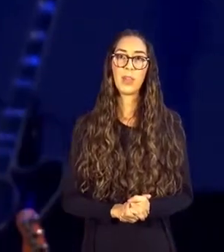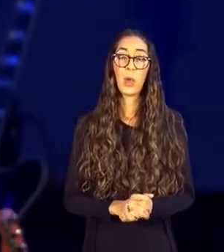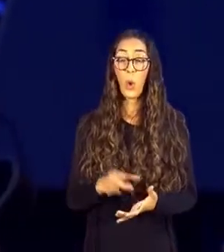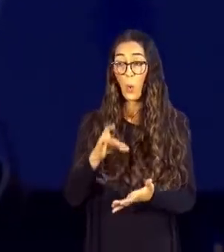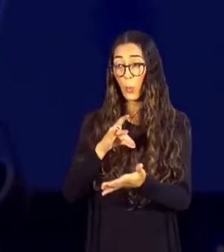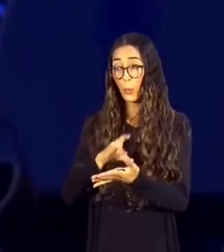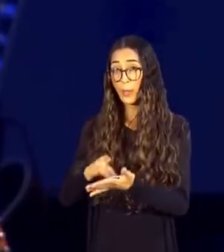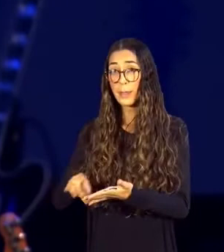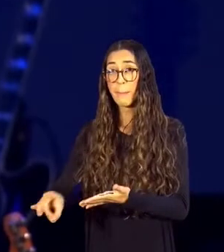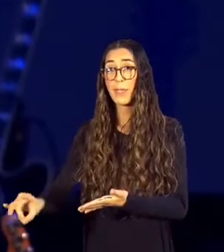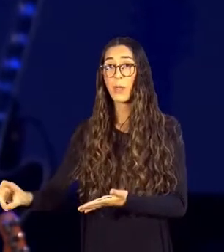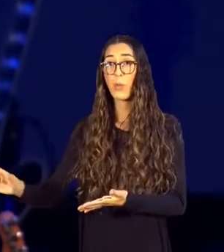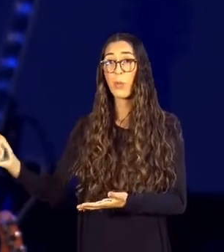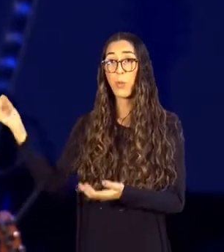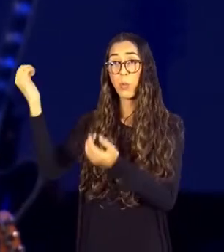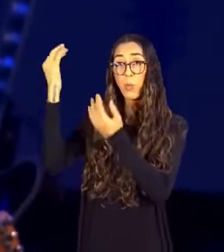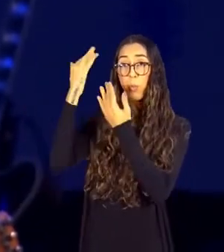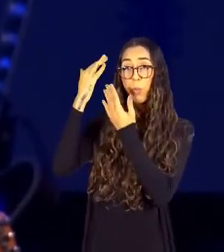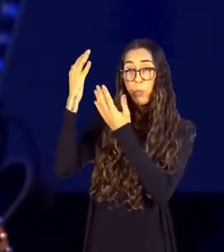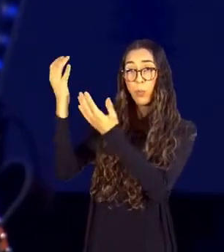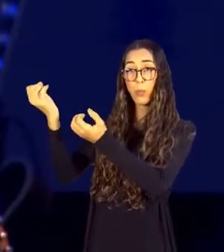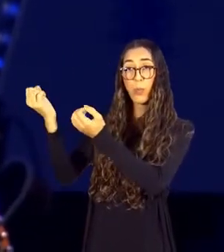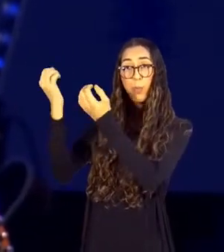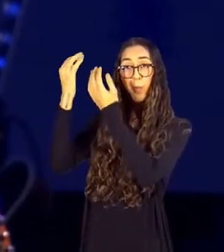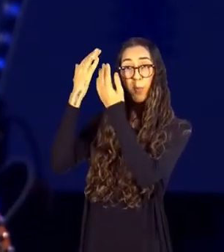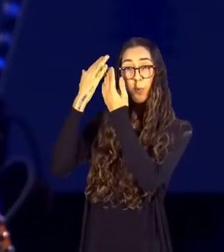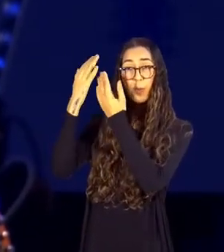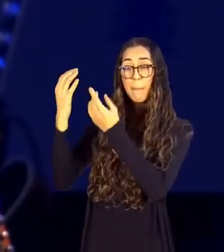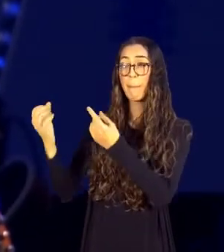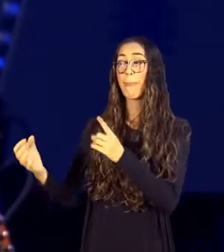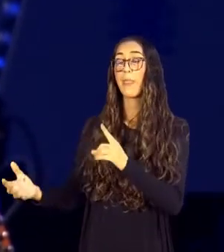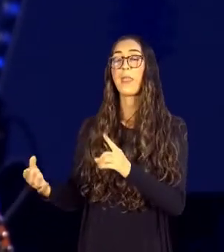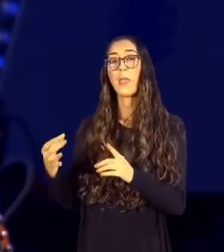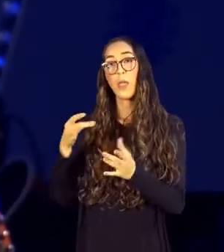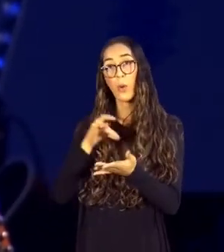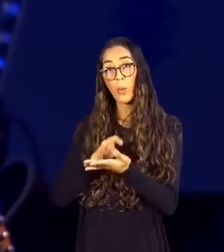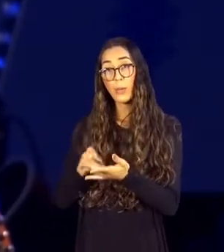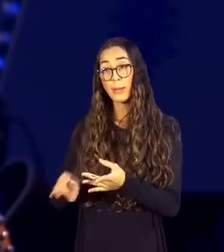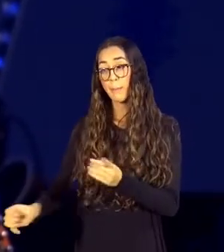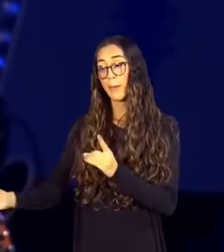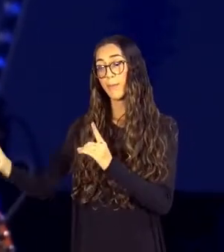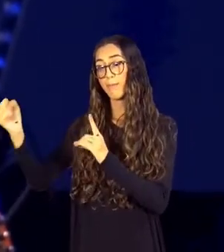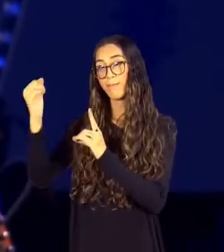colocando na sua cabeça. Se você deixar e aceitar esse pensamento,